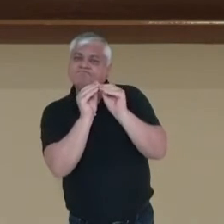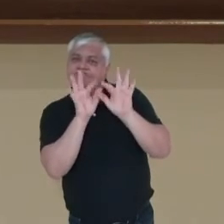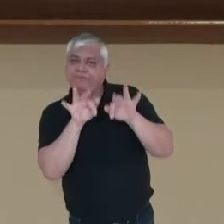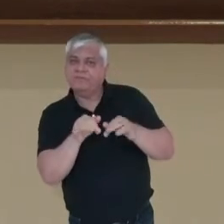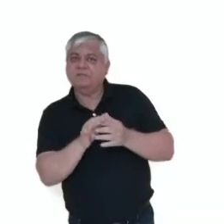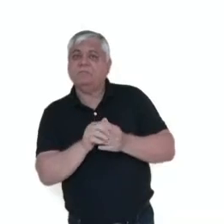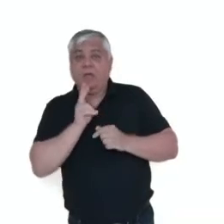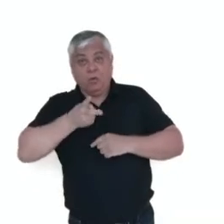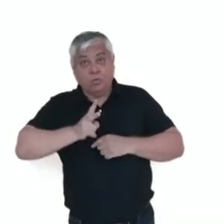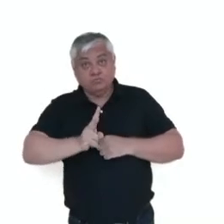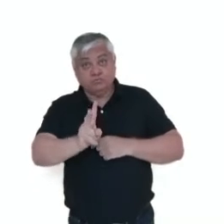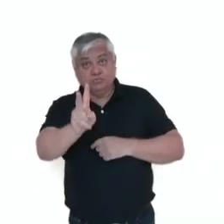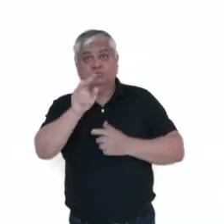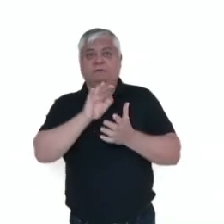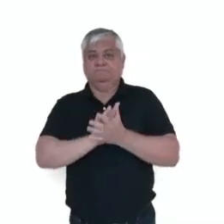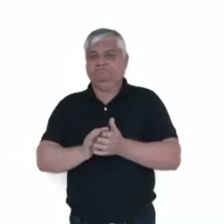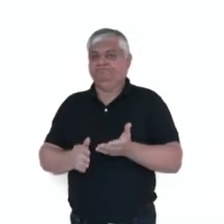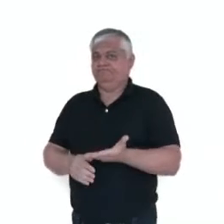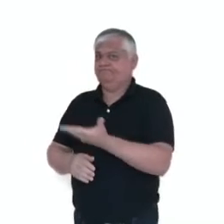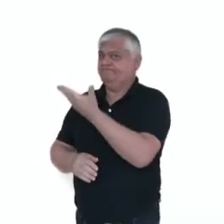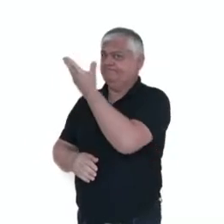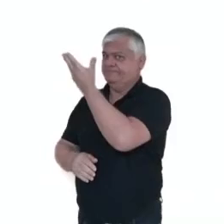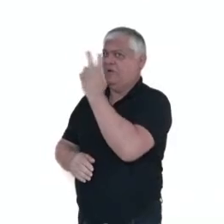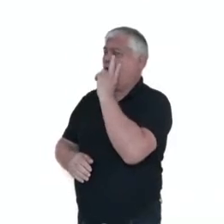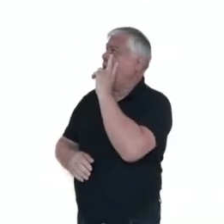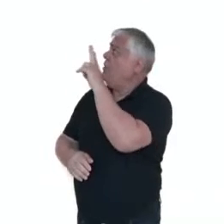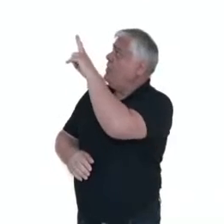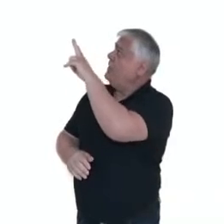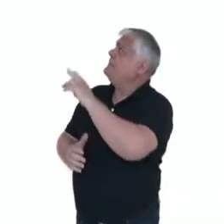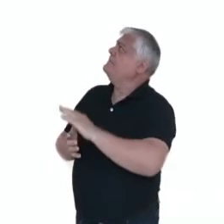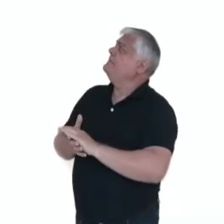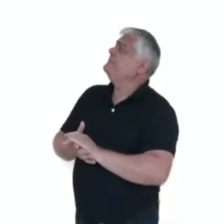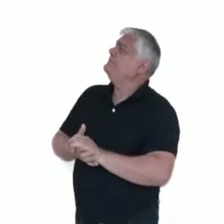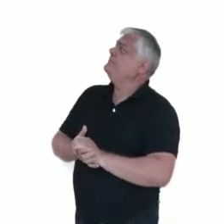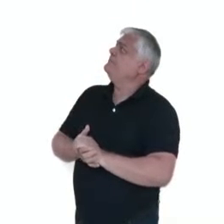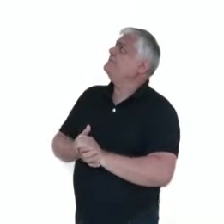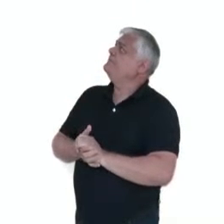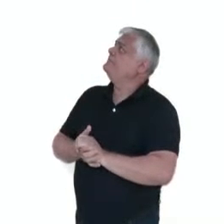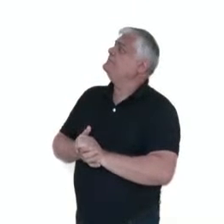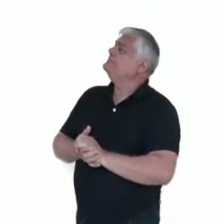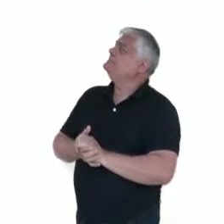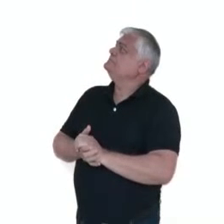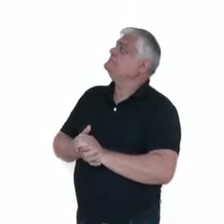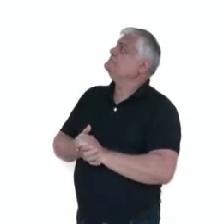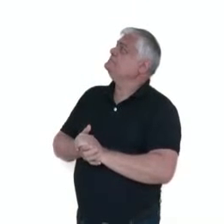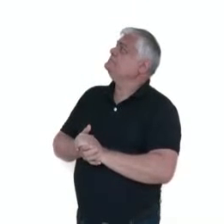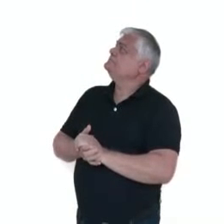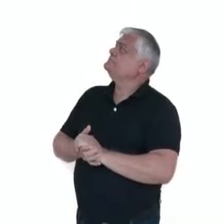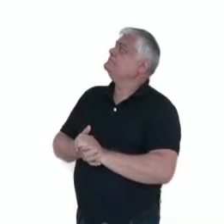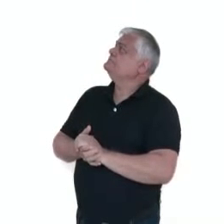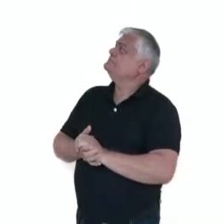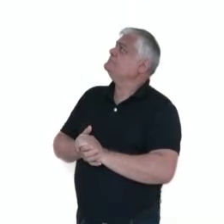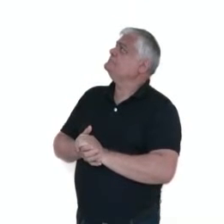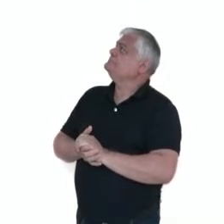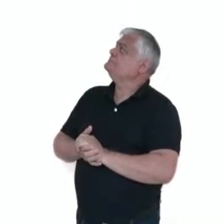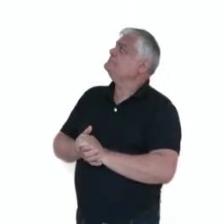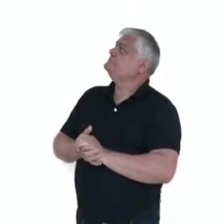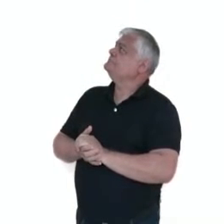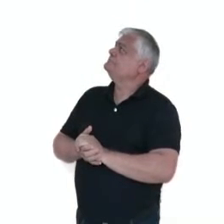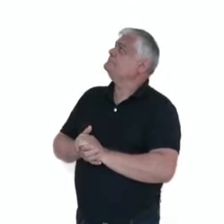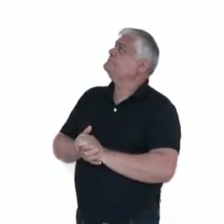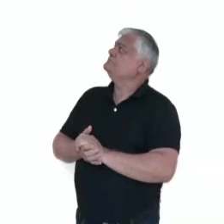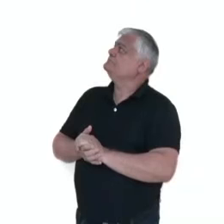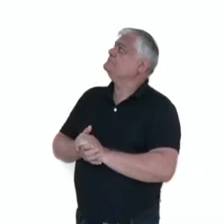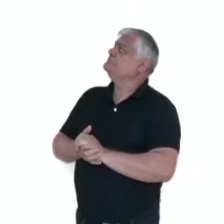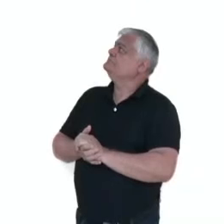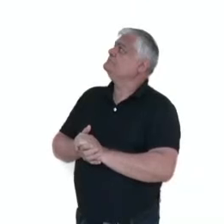continua. A força da juventude está em sua inquietação e insatisfação, em seu potencial de parar o mundo